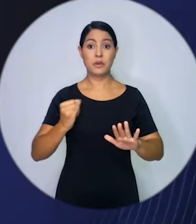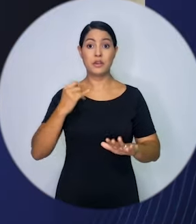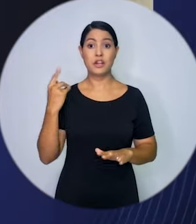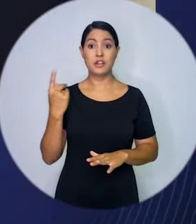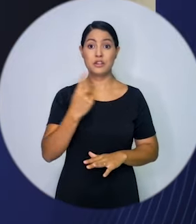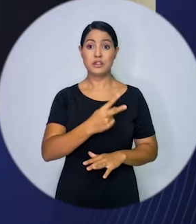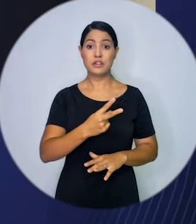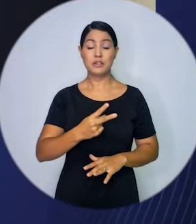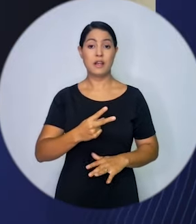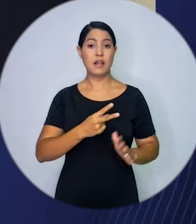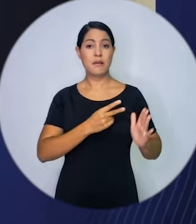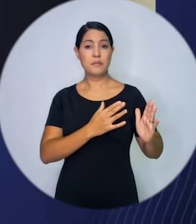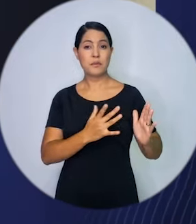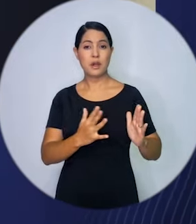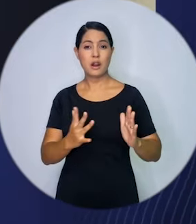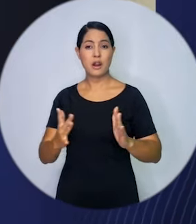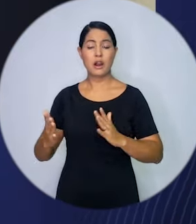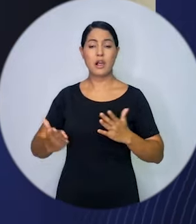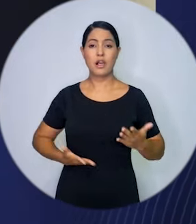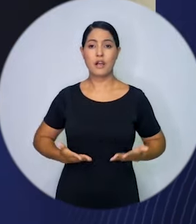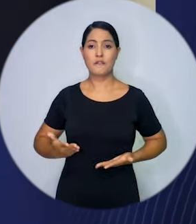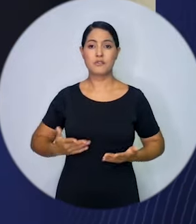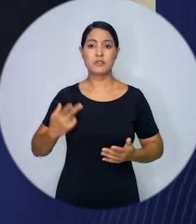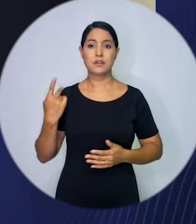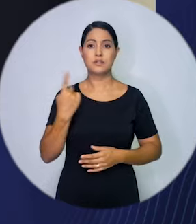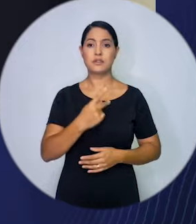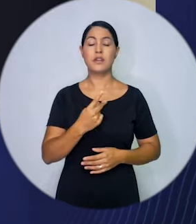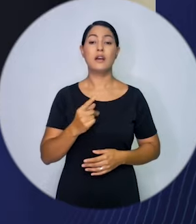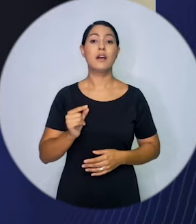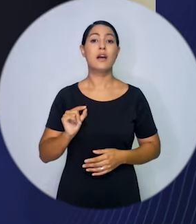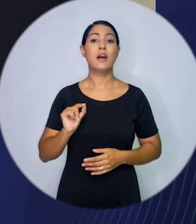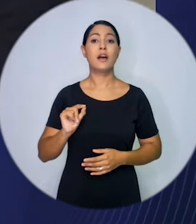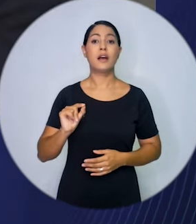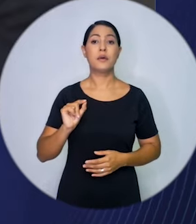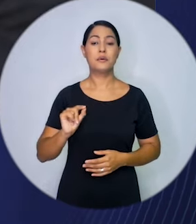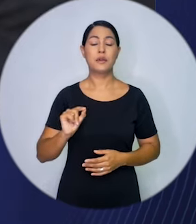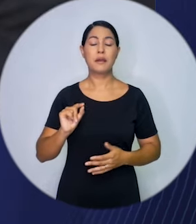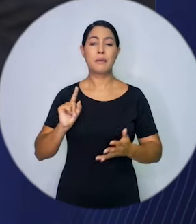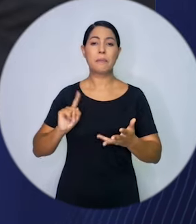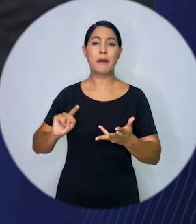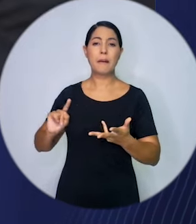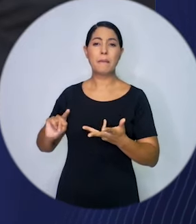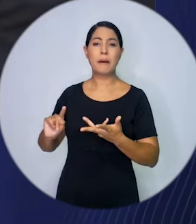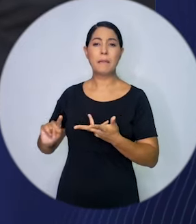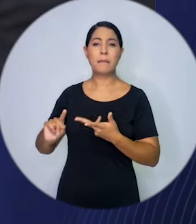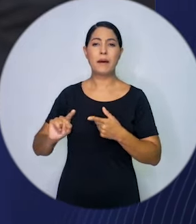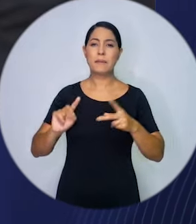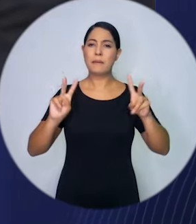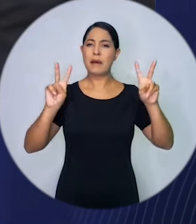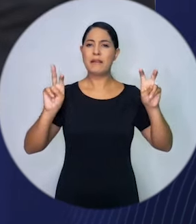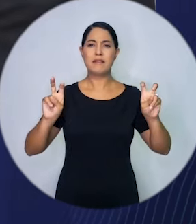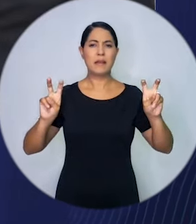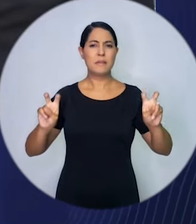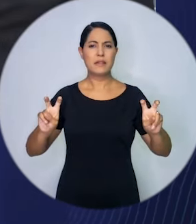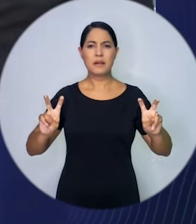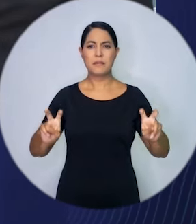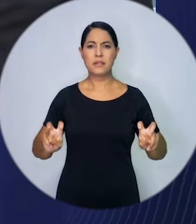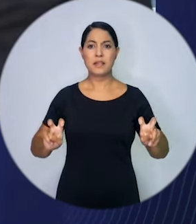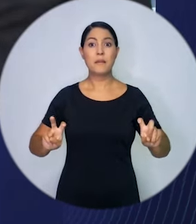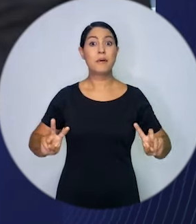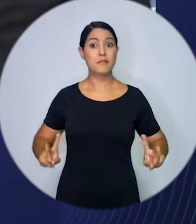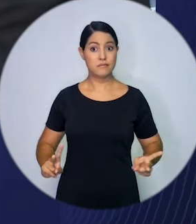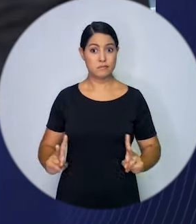fundamentais na trajetória e na carreira da Cléia Carpe. Nós poderíamos trazer muitos temas